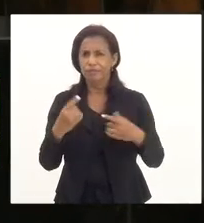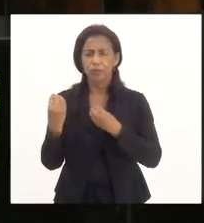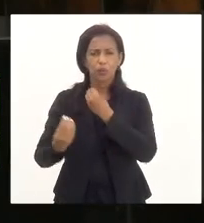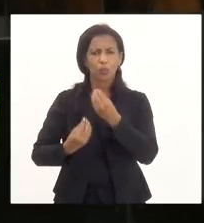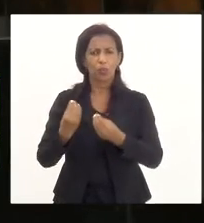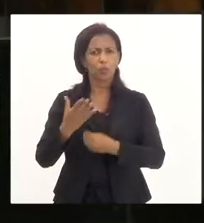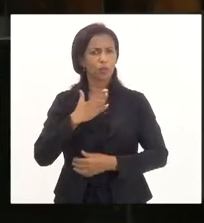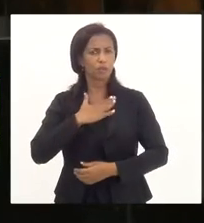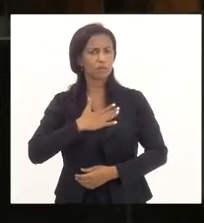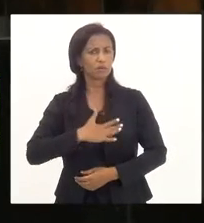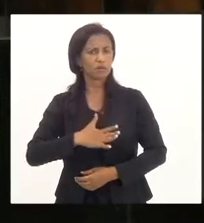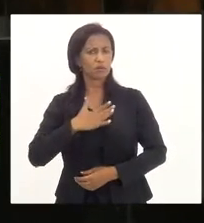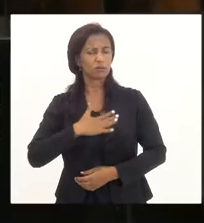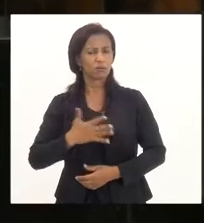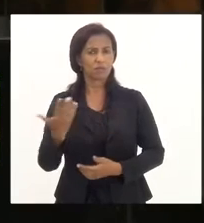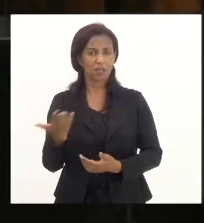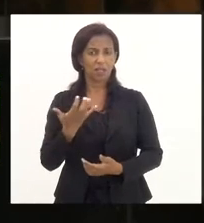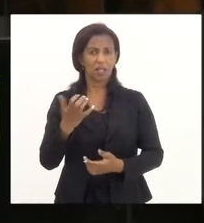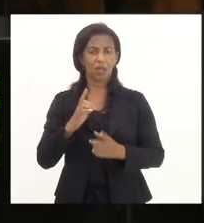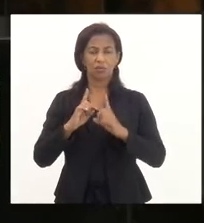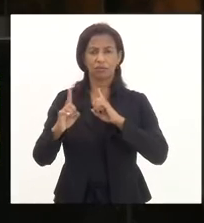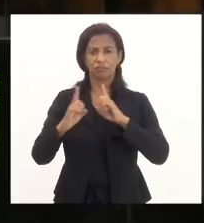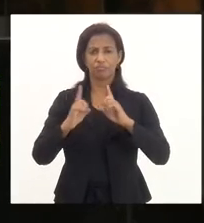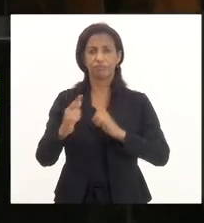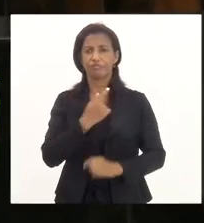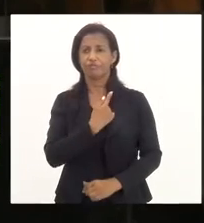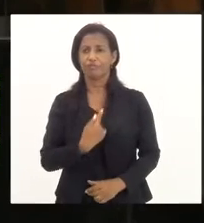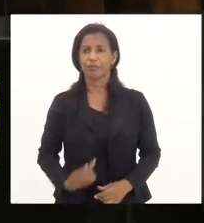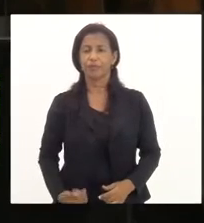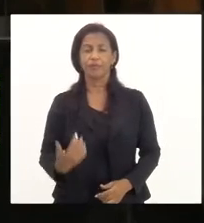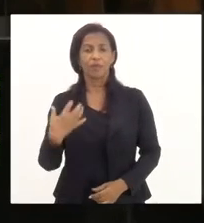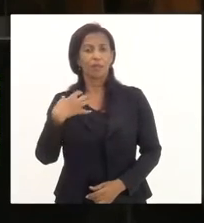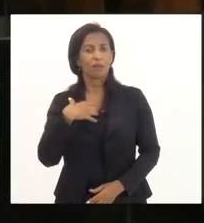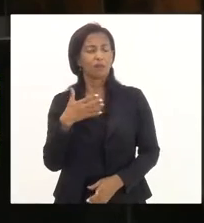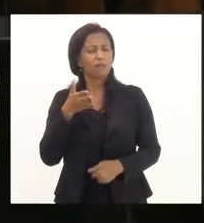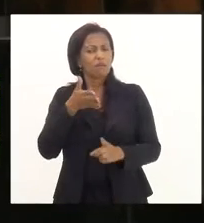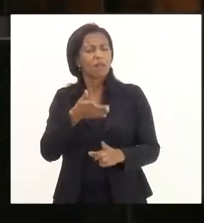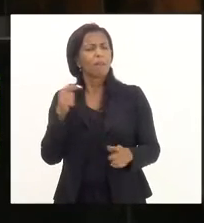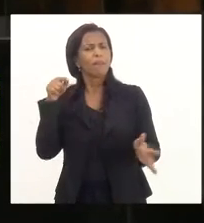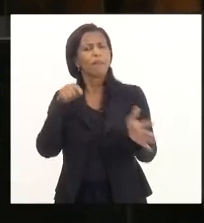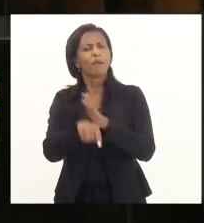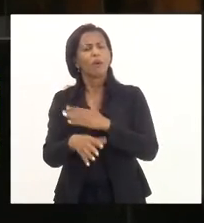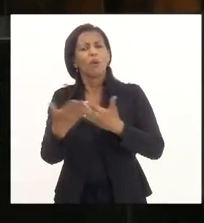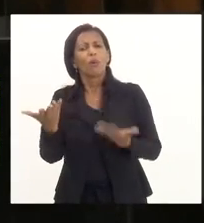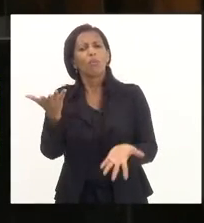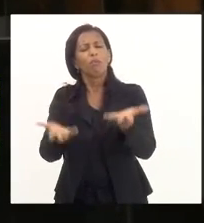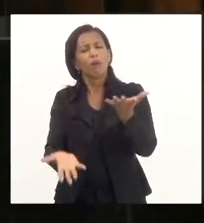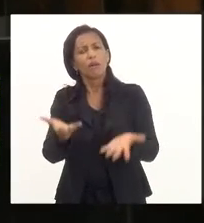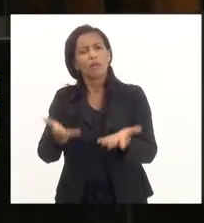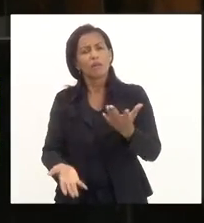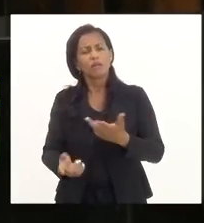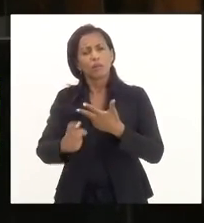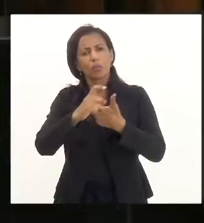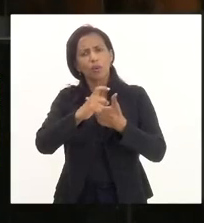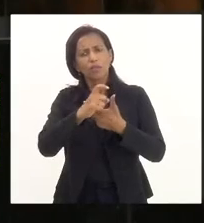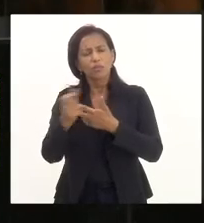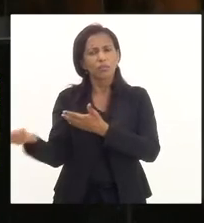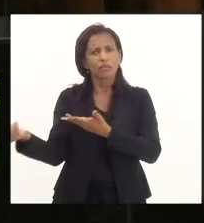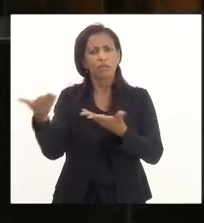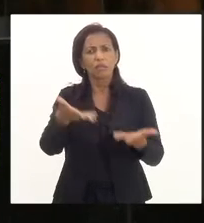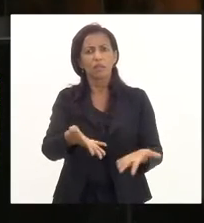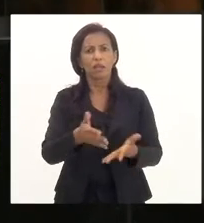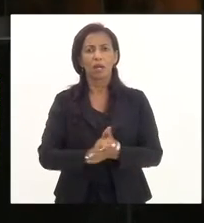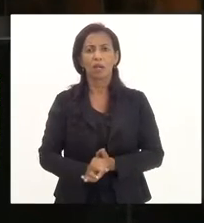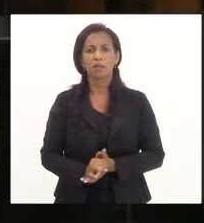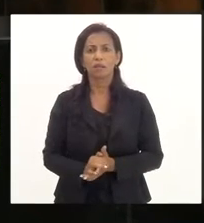com muita tranquilidade quero dialogar com o governo no sentido de perguntar qual é o balanço que o Executivo trás